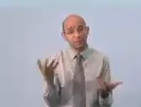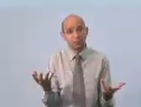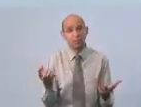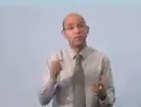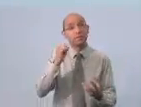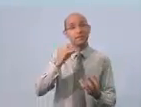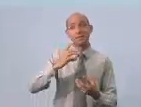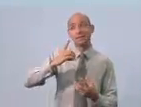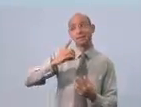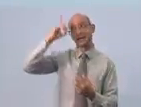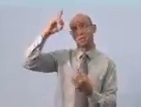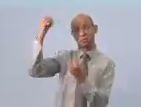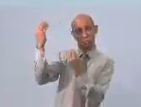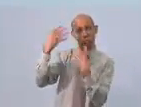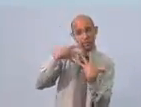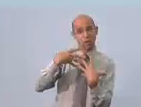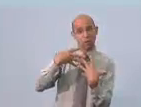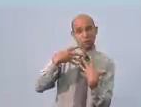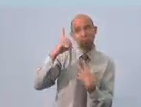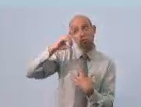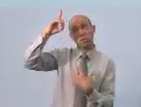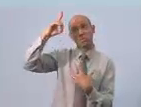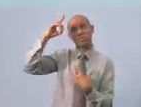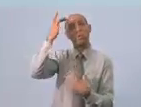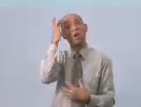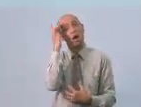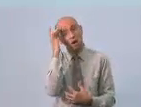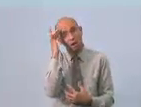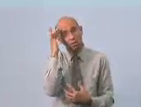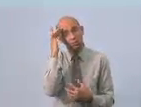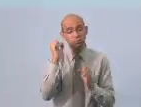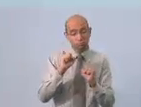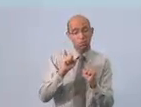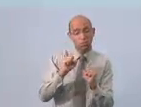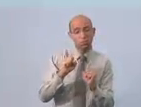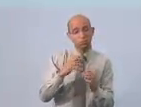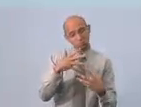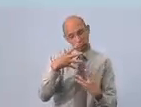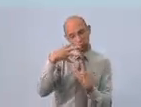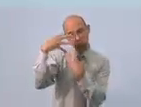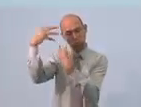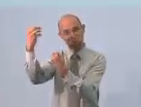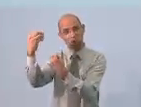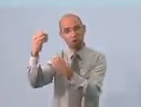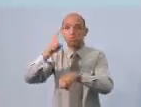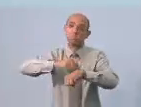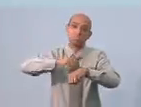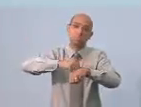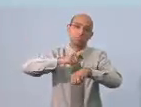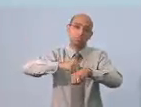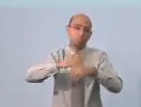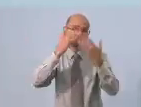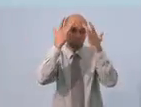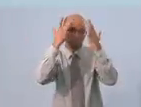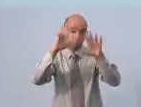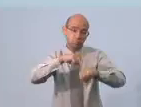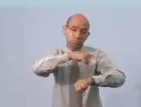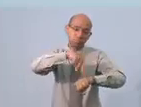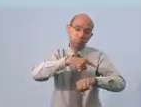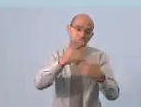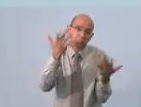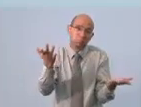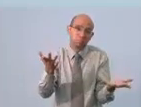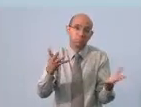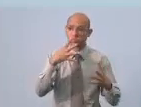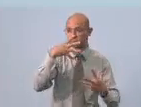Deus deu, e quando Deus achou que teria que tirar, ainda que momentaneamente ou por algum tempo,